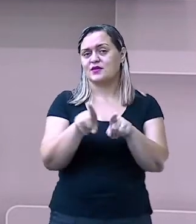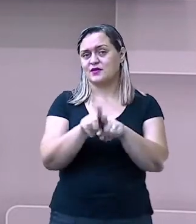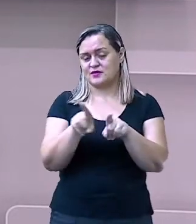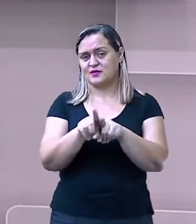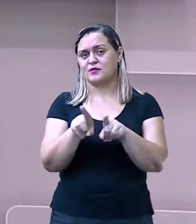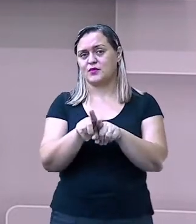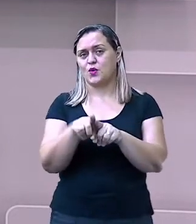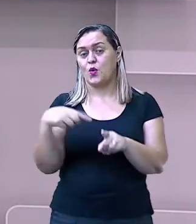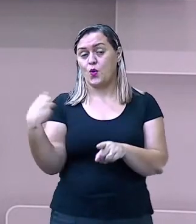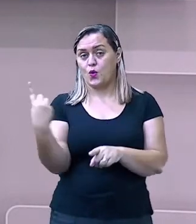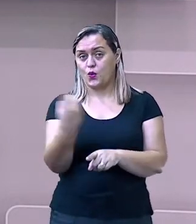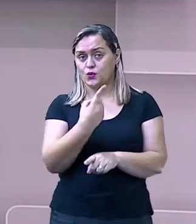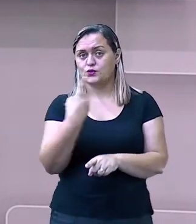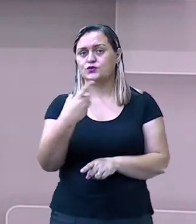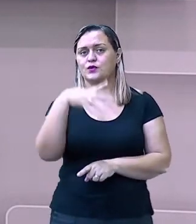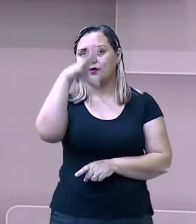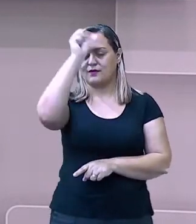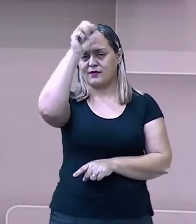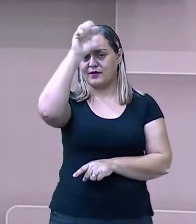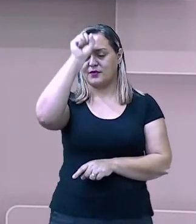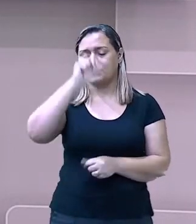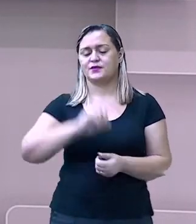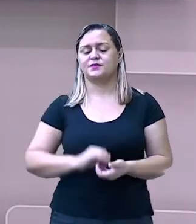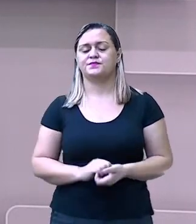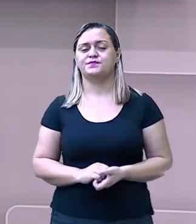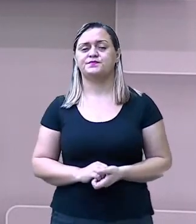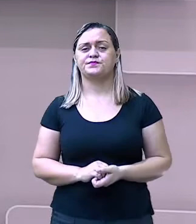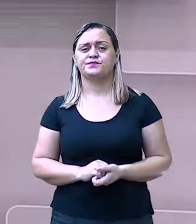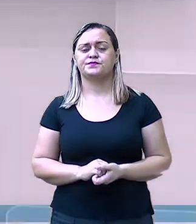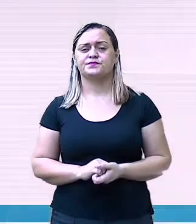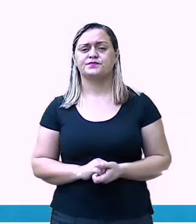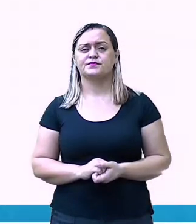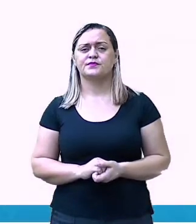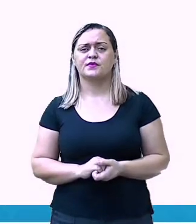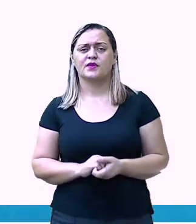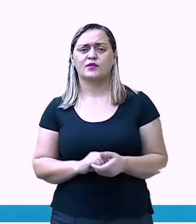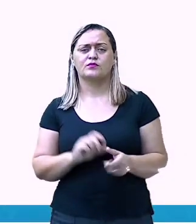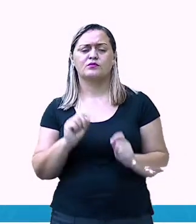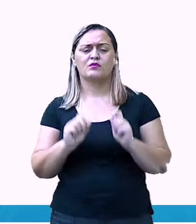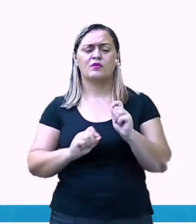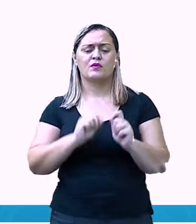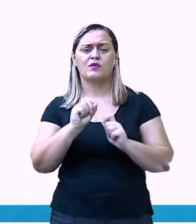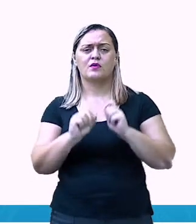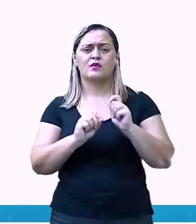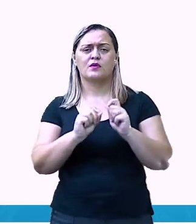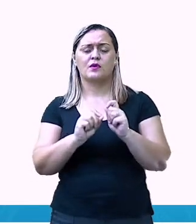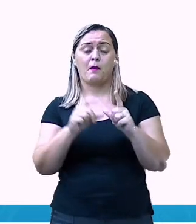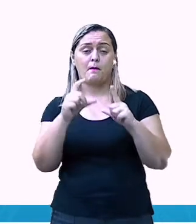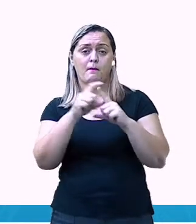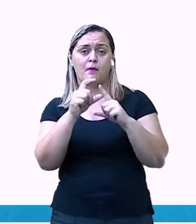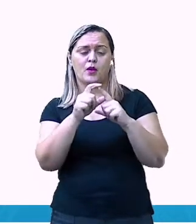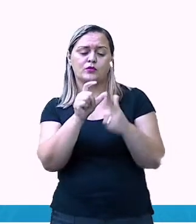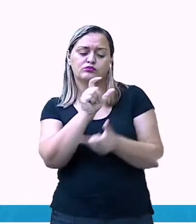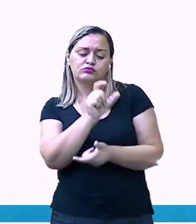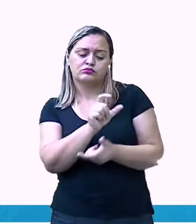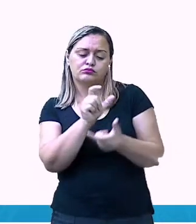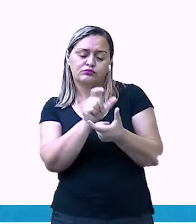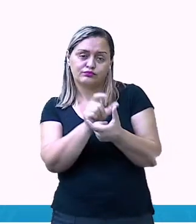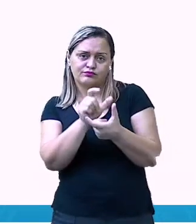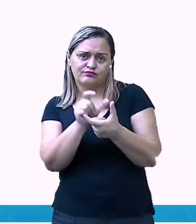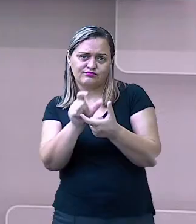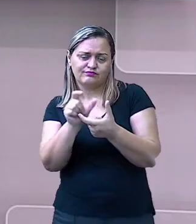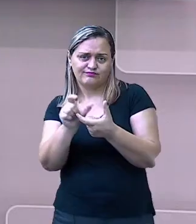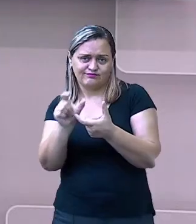sobre elas na nossa aula de hoje. A sílaba é um som que se pronuncia de uma só vez.